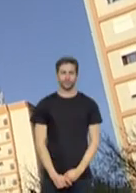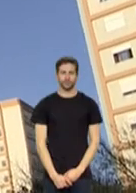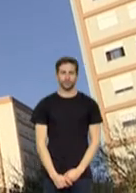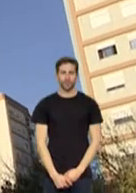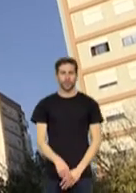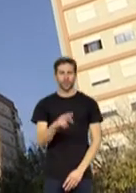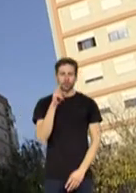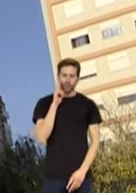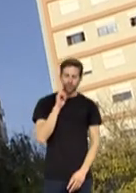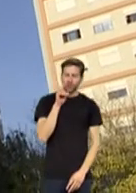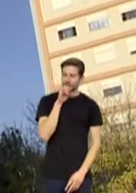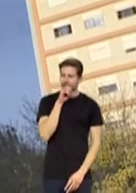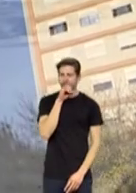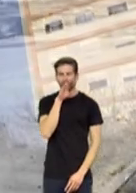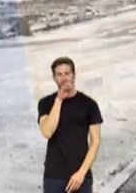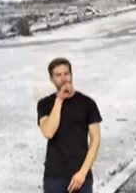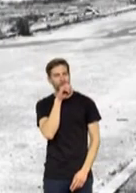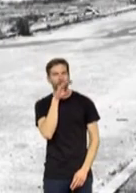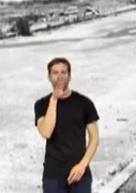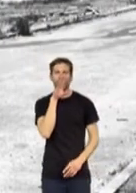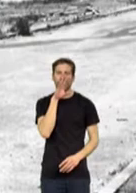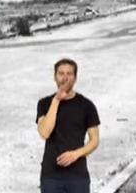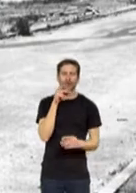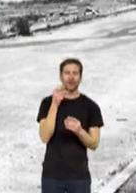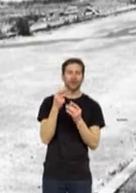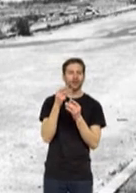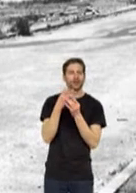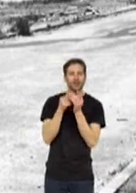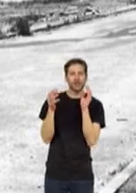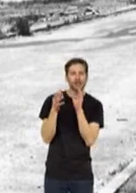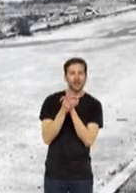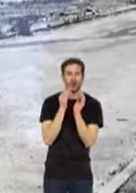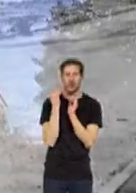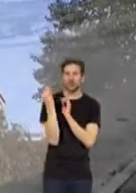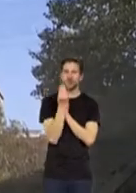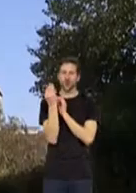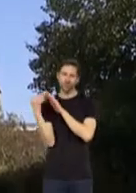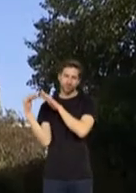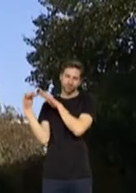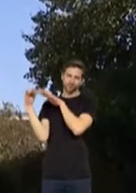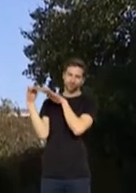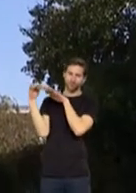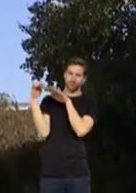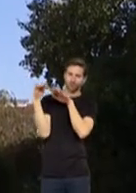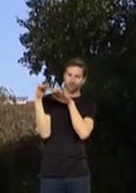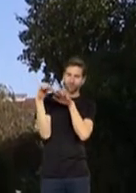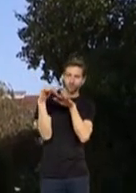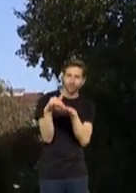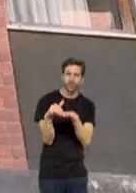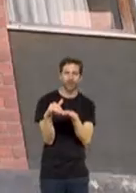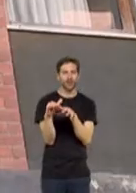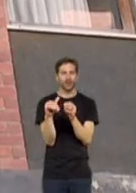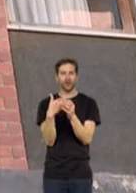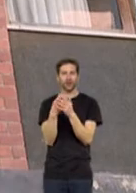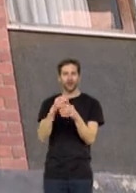Assiste-se curiosamente a uma procura por parte de casais jovens e a minha esperança é que essa regeneração que o bairro está a